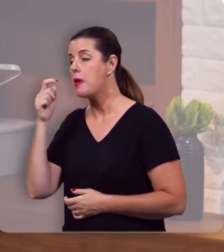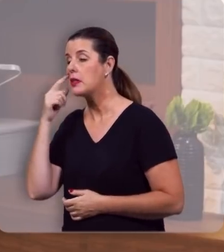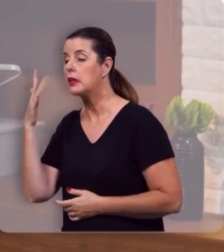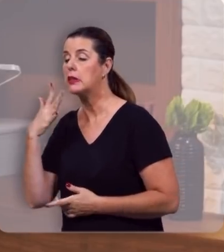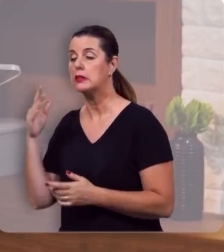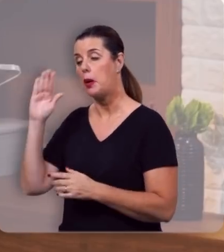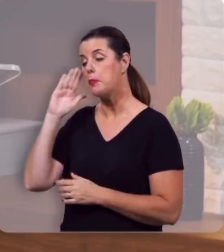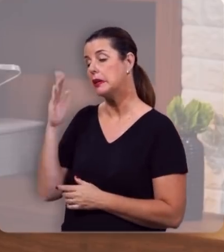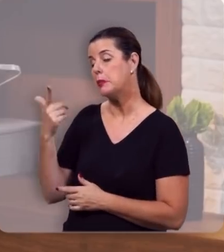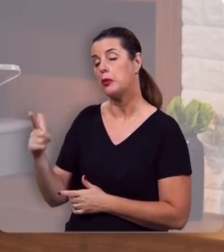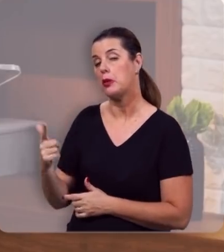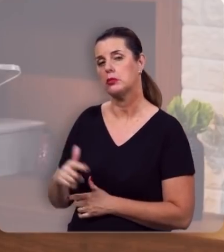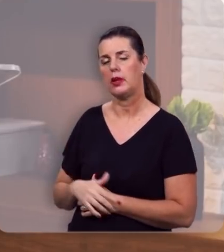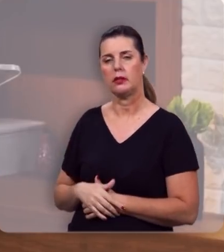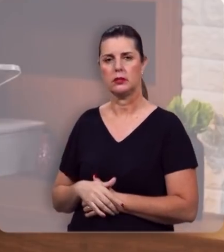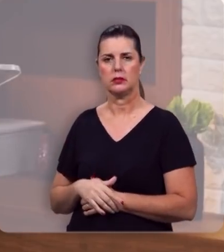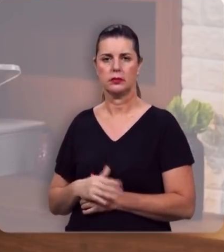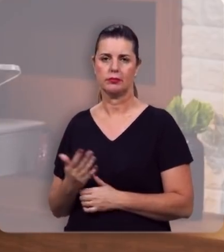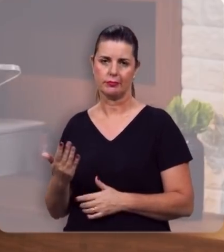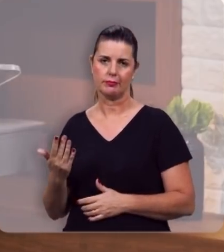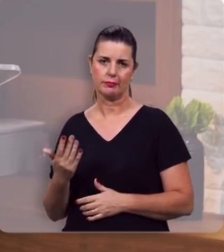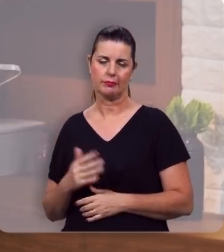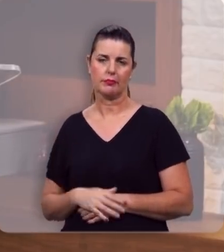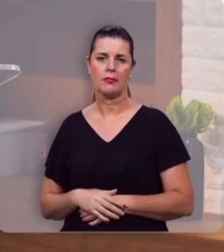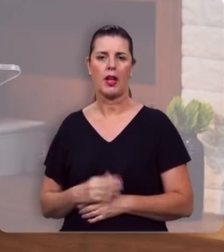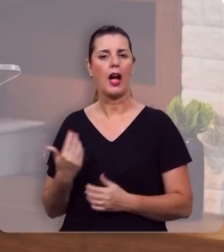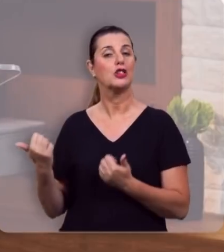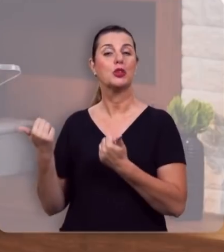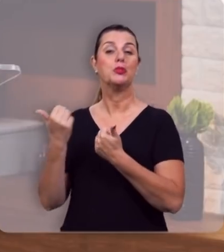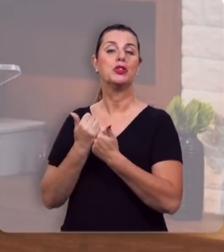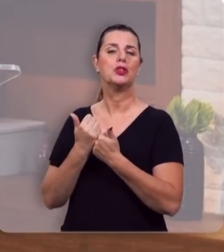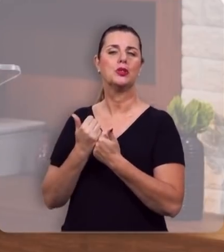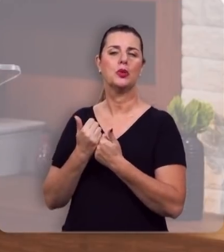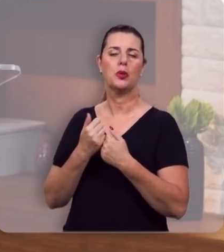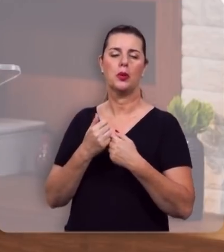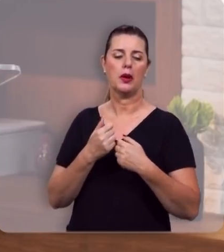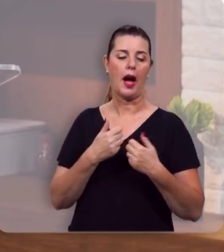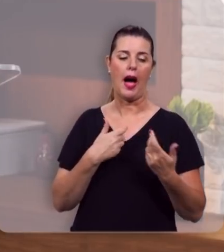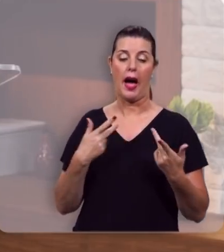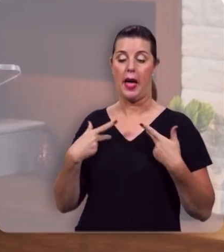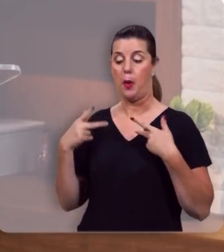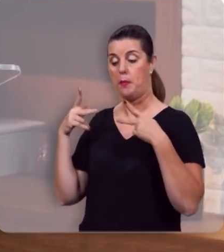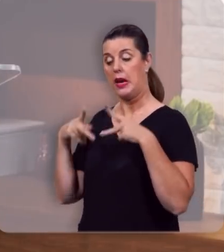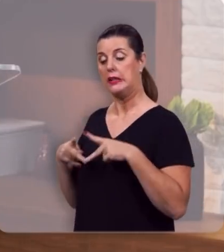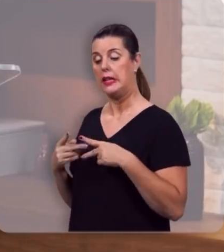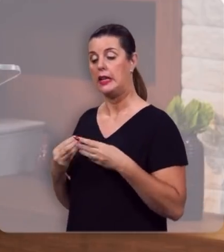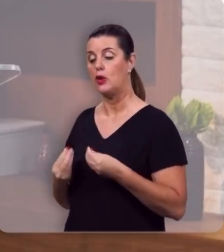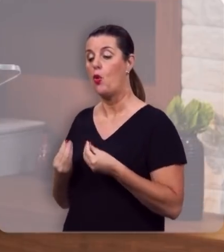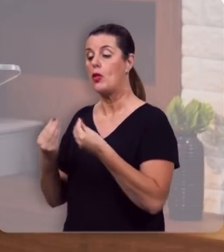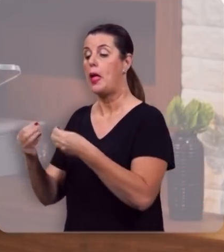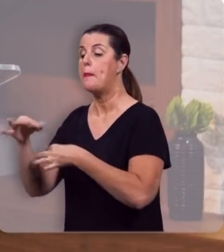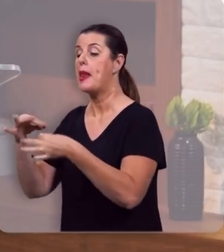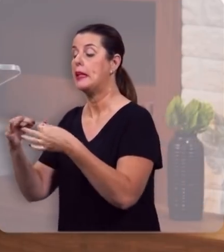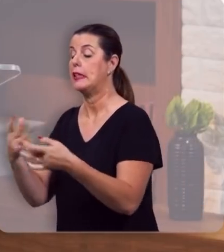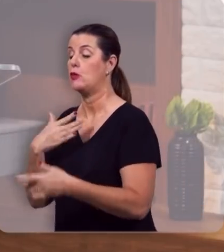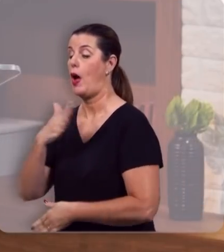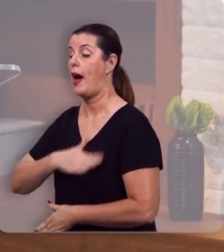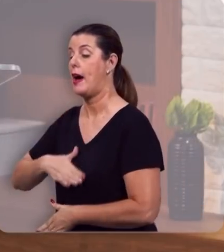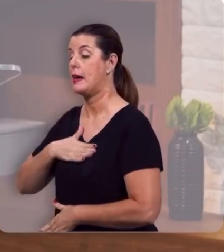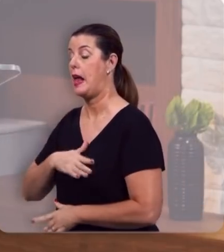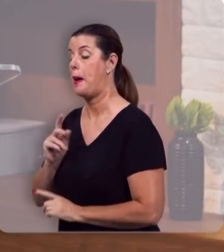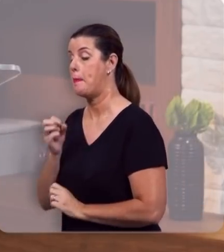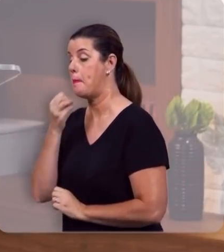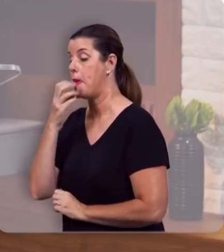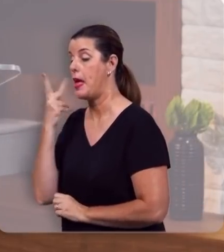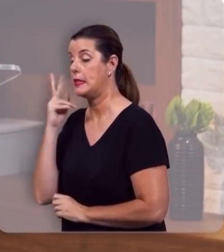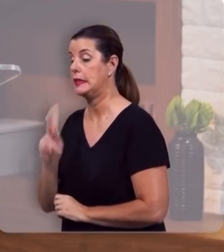de prioridade. Então, substituem presença por presentes, então querem sempre agradar os filhos para ficarem